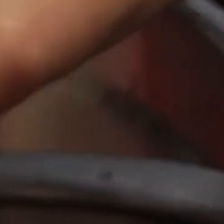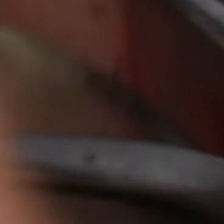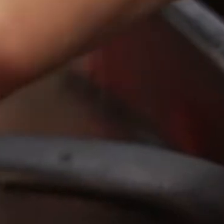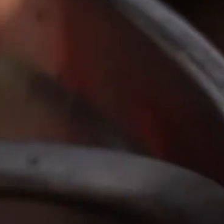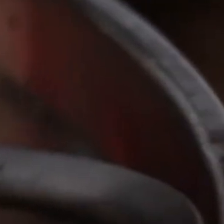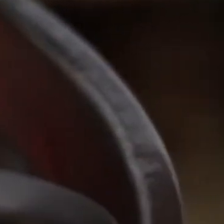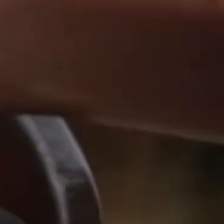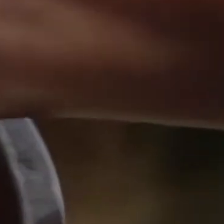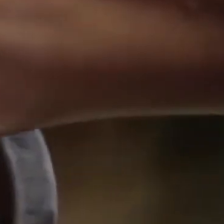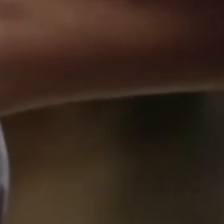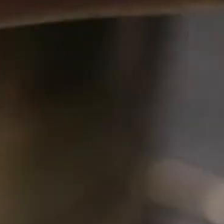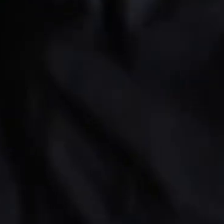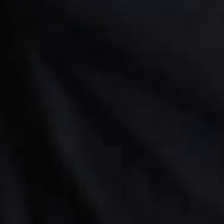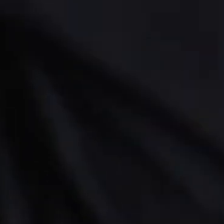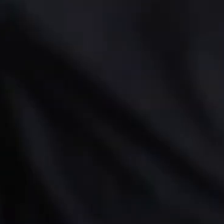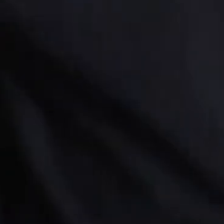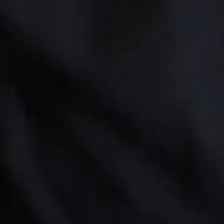sou brotinho de bambu.